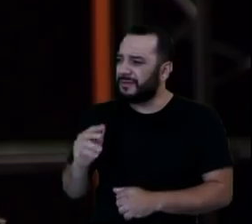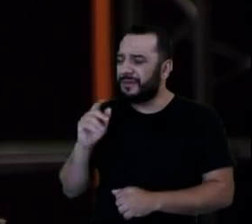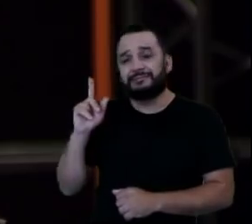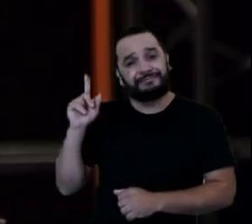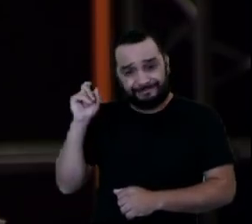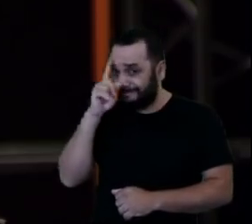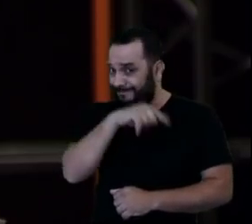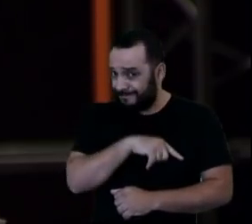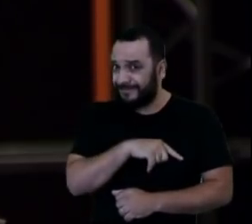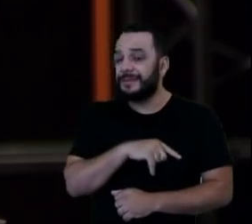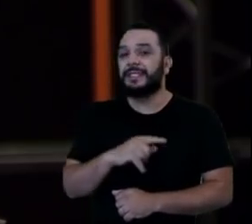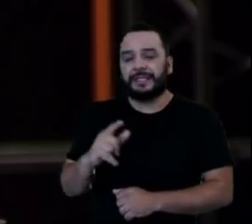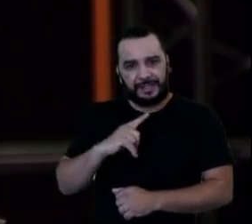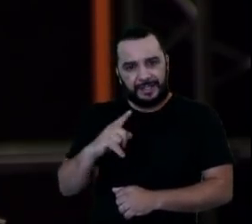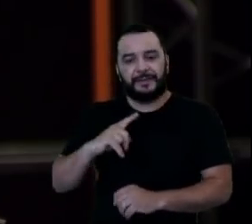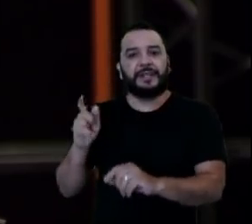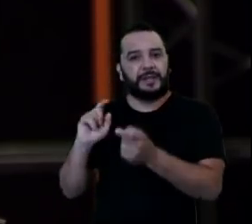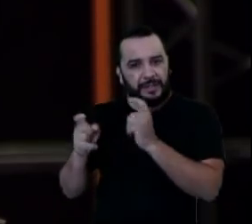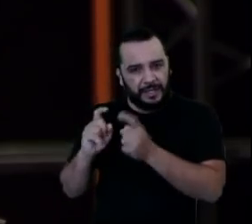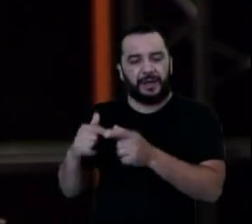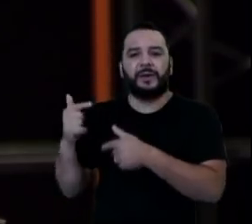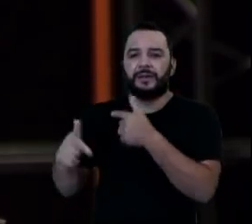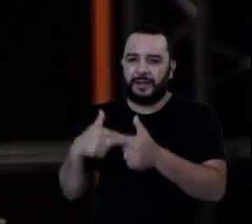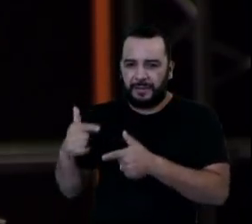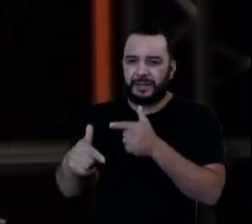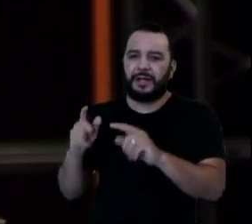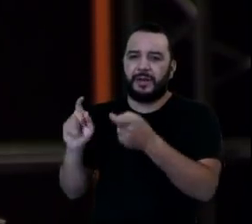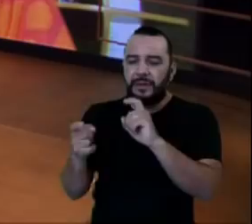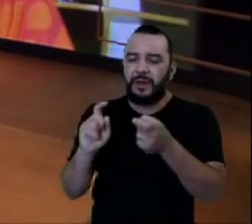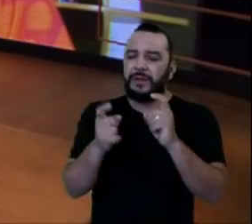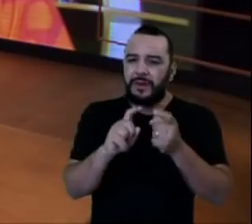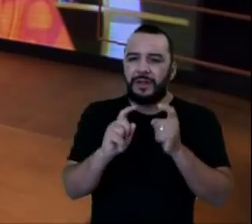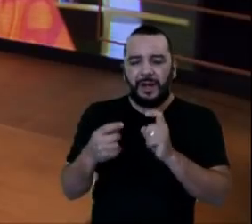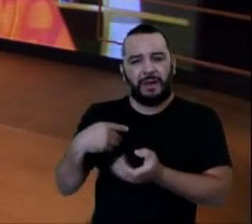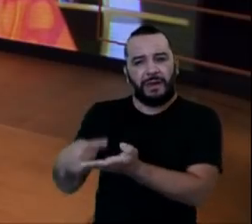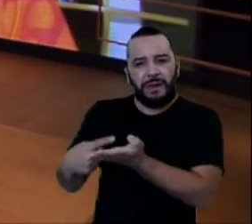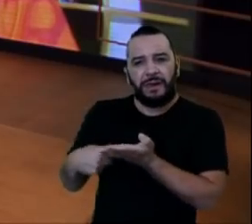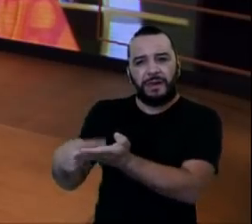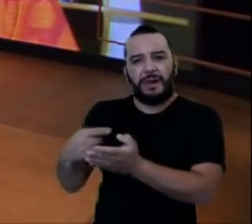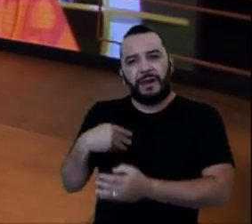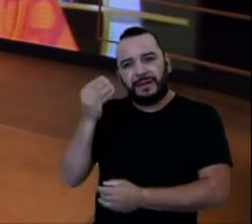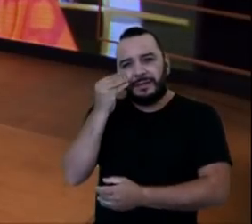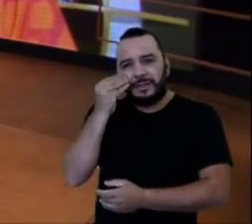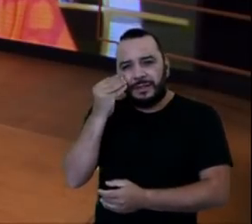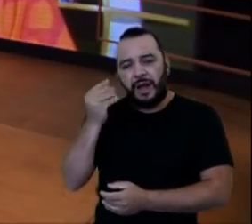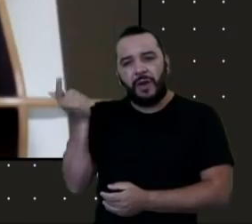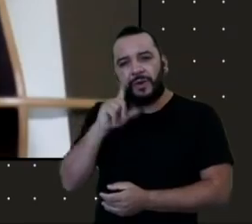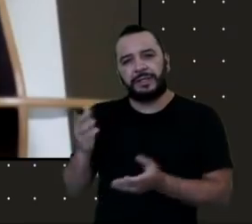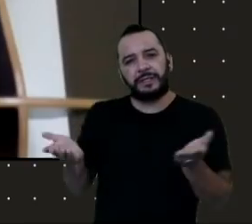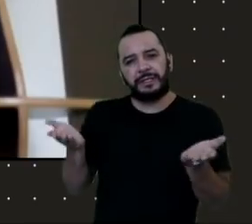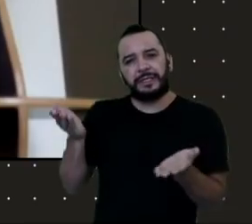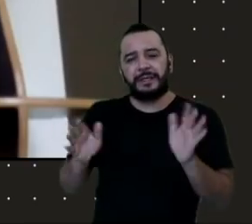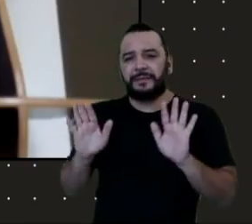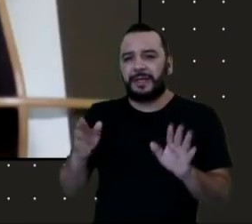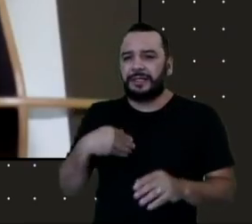muitos profissionais que ficam desempregados, é um novo espaço de arte, manifestação artística que se